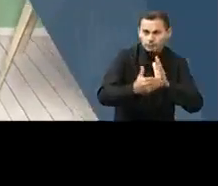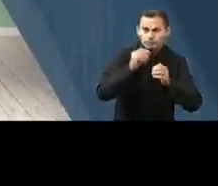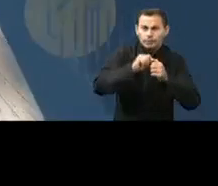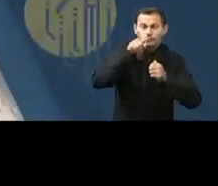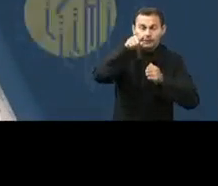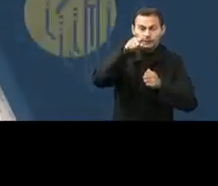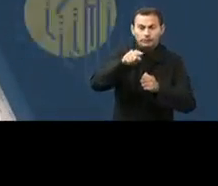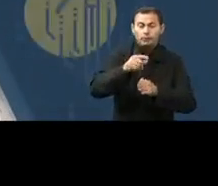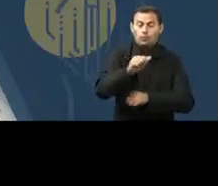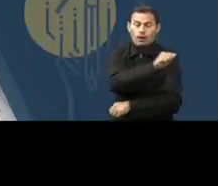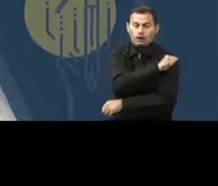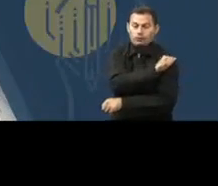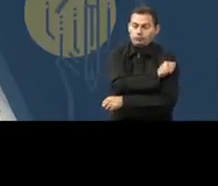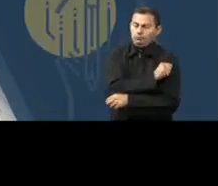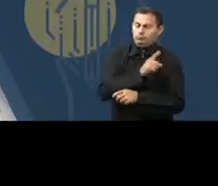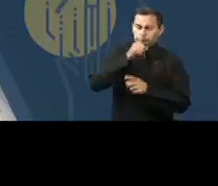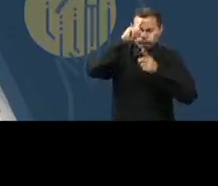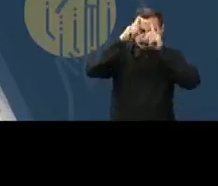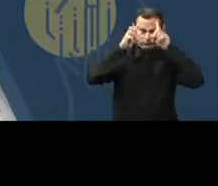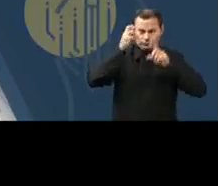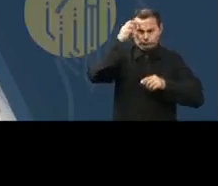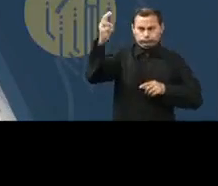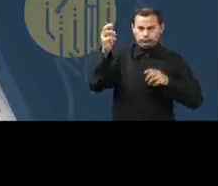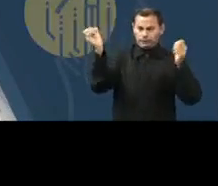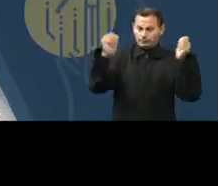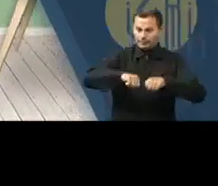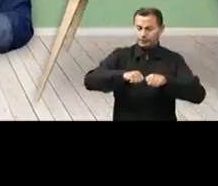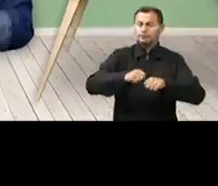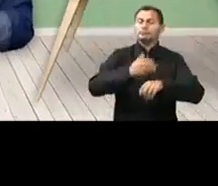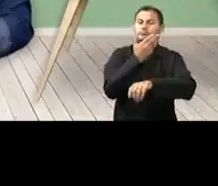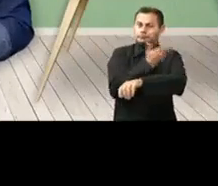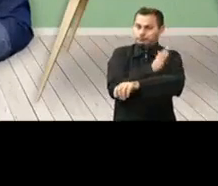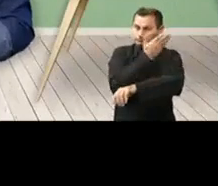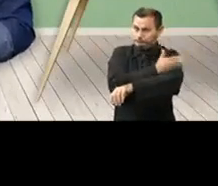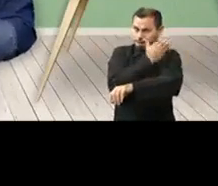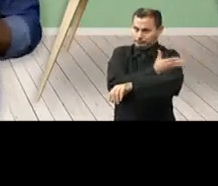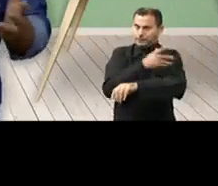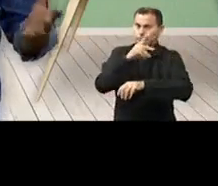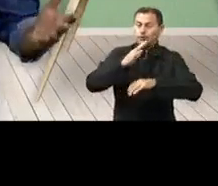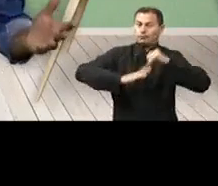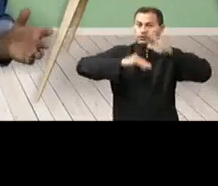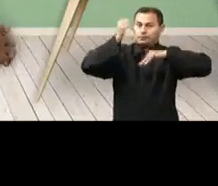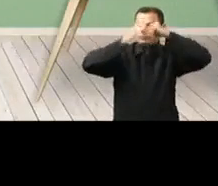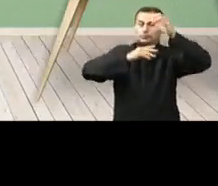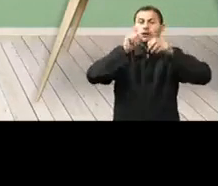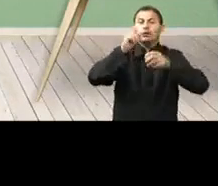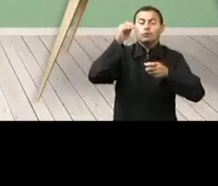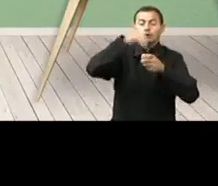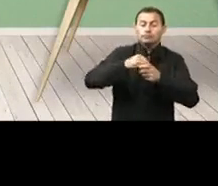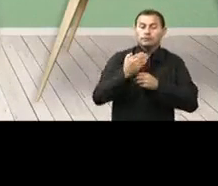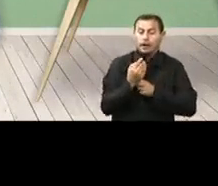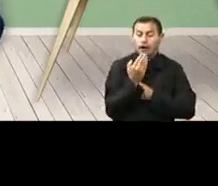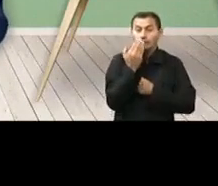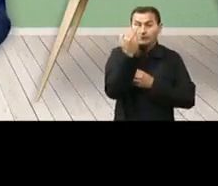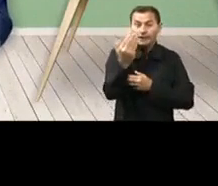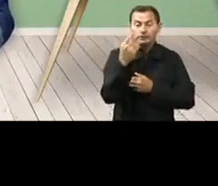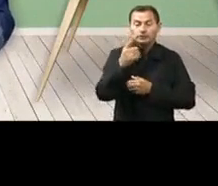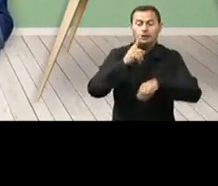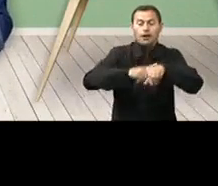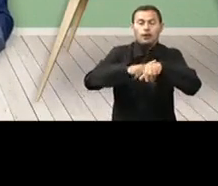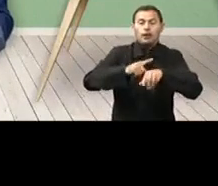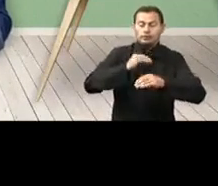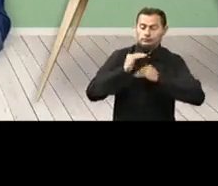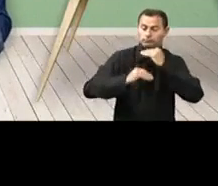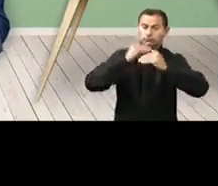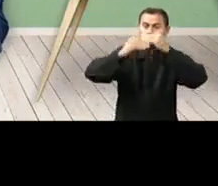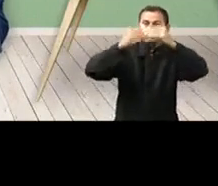você um aluno proativo e mais capacitado para exercer a sua profissão, o que te coloca passos à frente na hora de ter